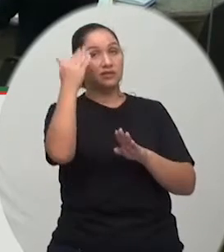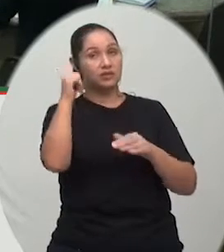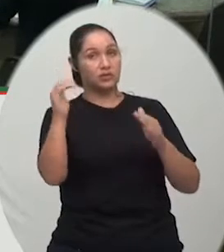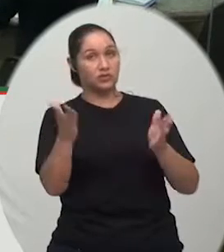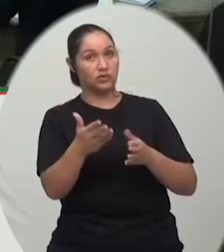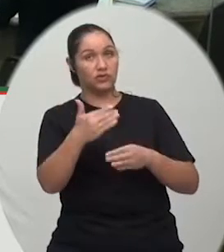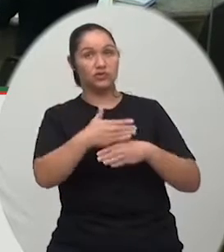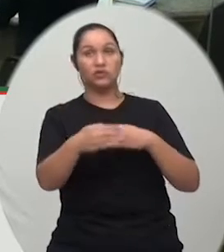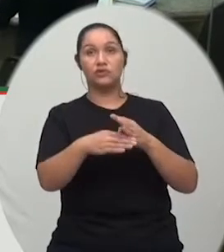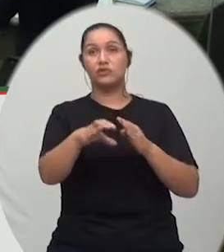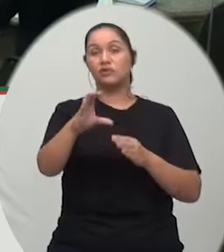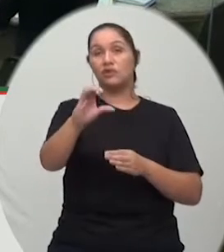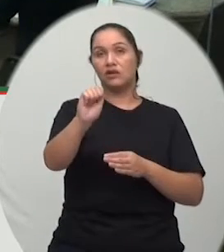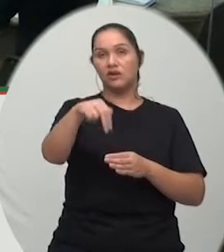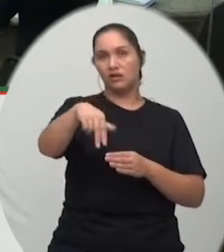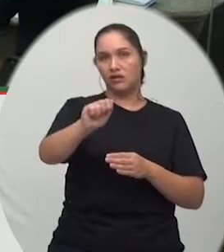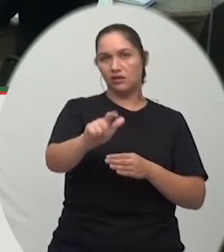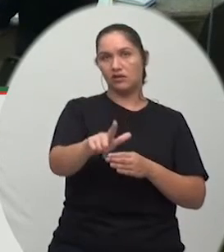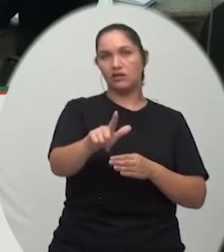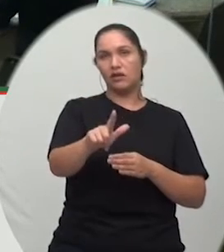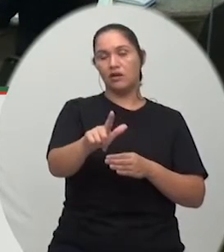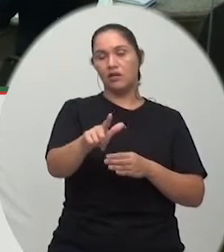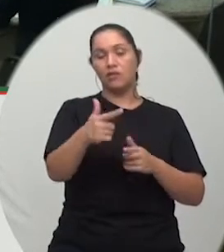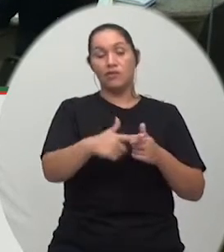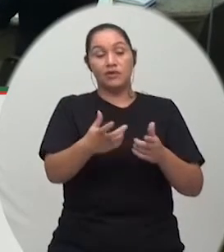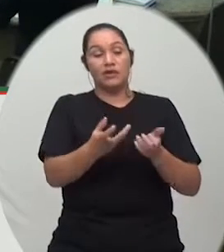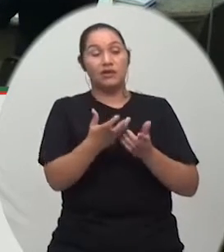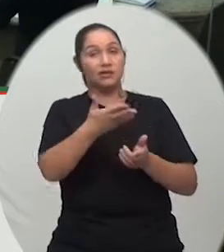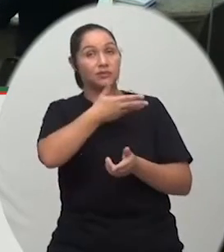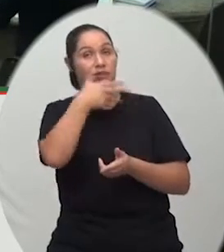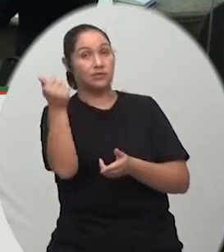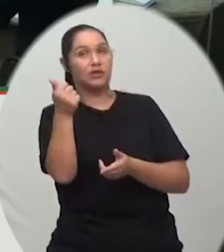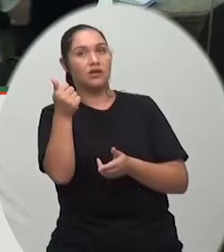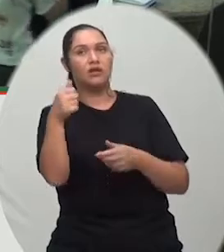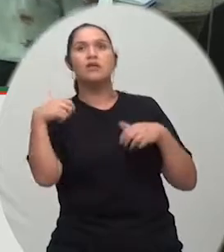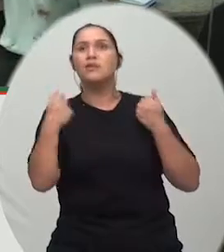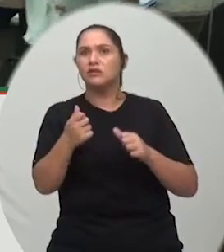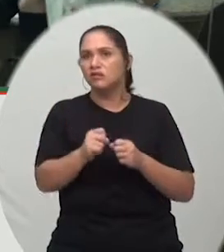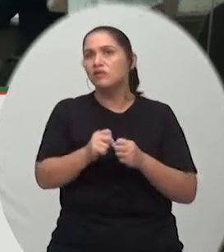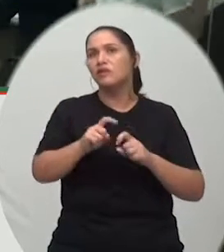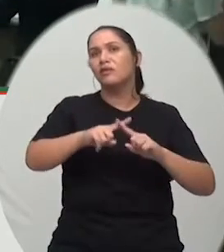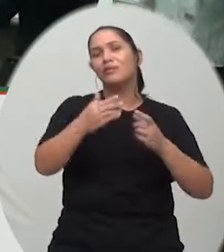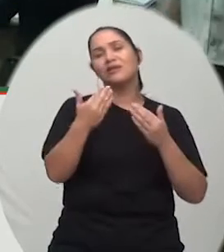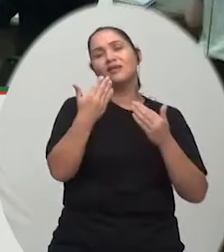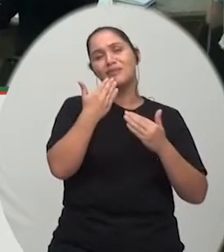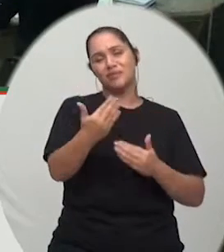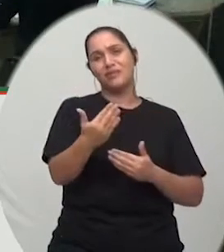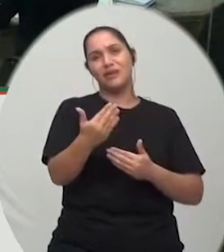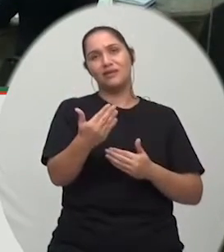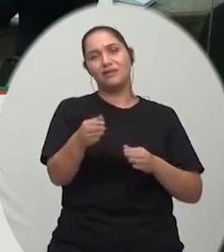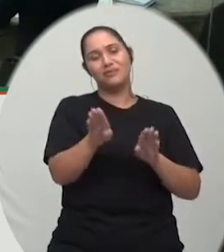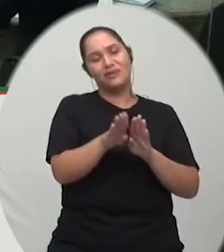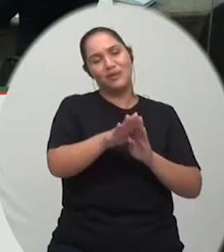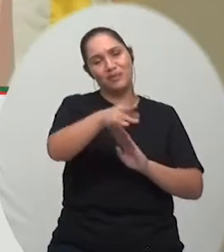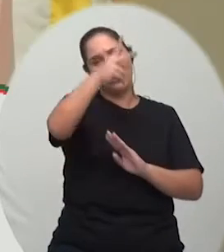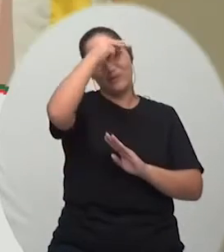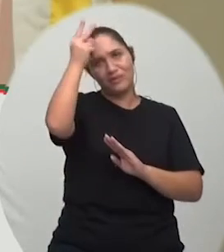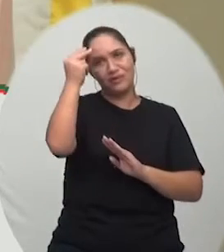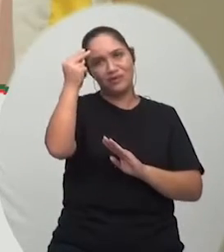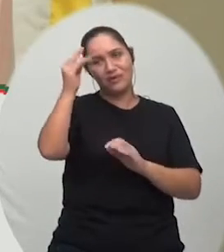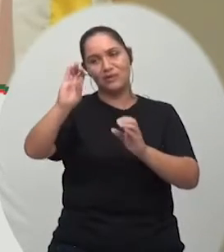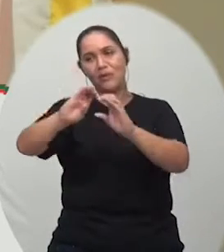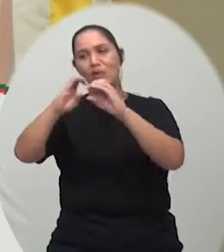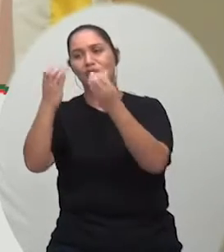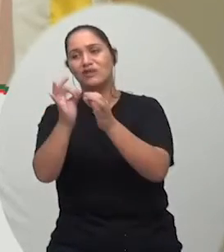várias drenagens que estão sendo executadas aqui para melhorar, e tem que se fazer. Mas dá um olhar especial para nossas